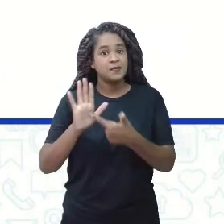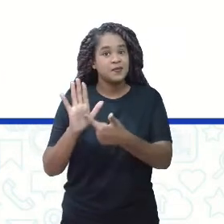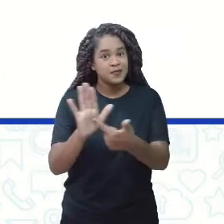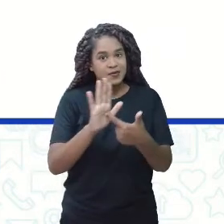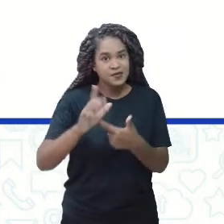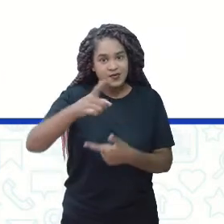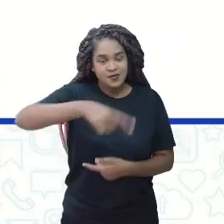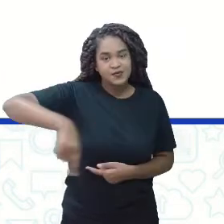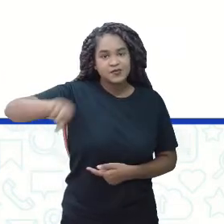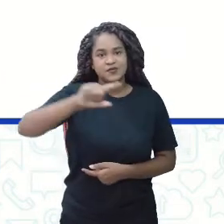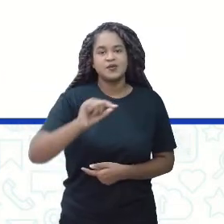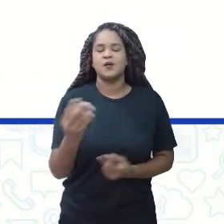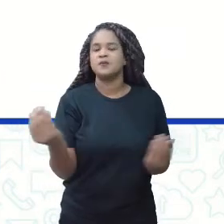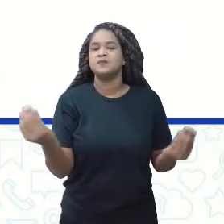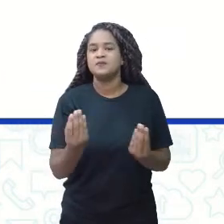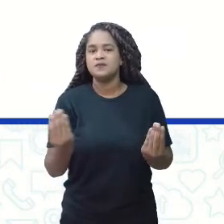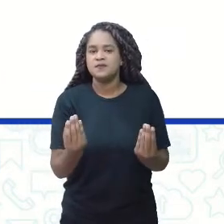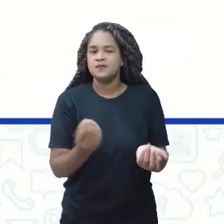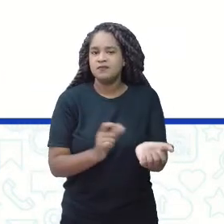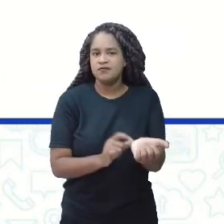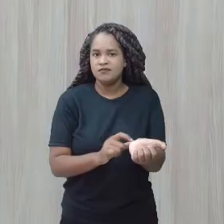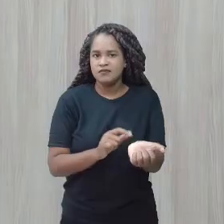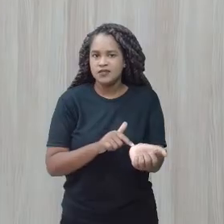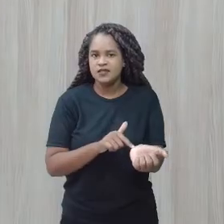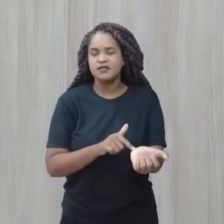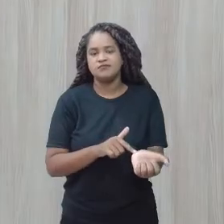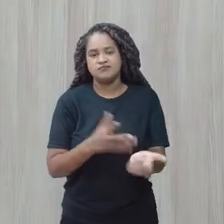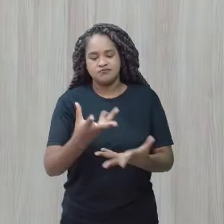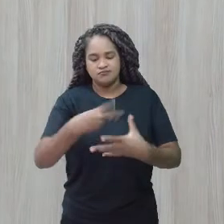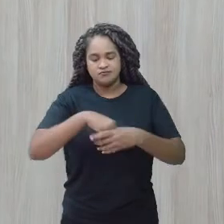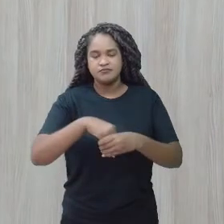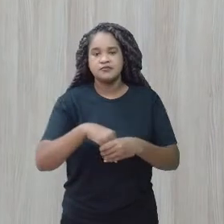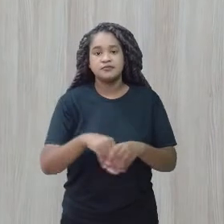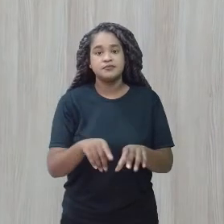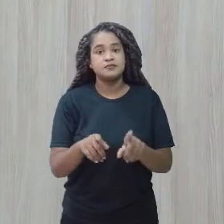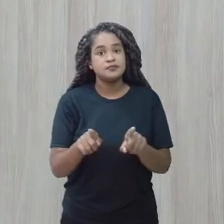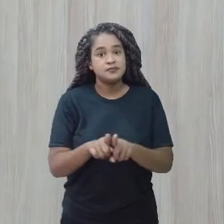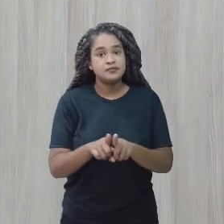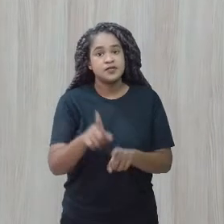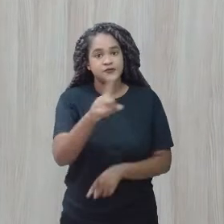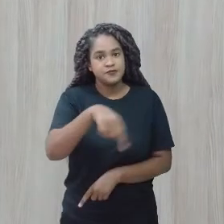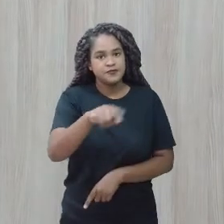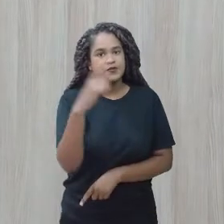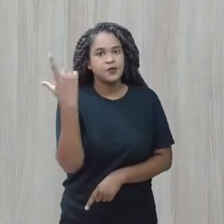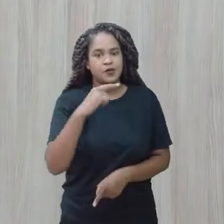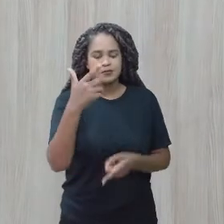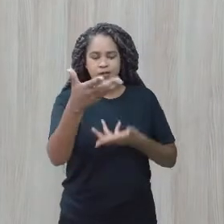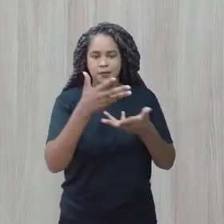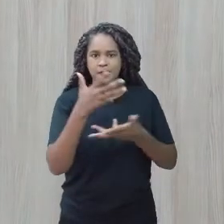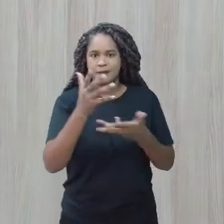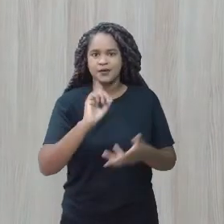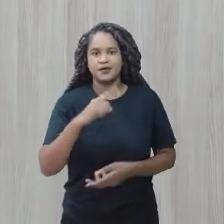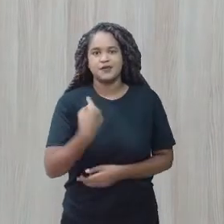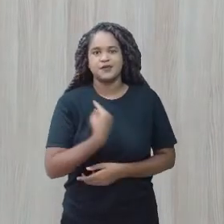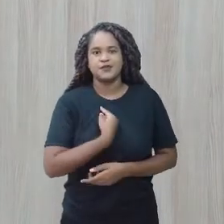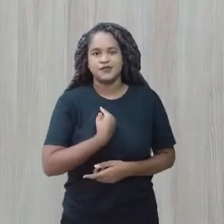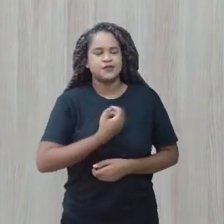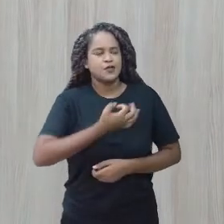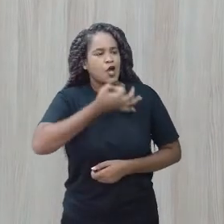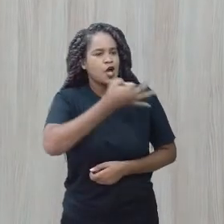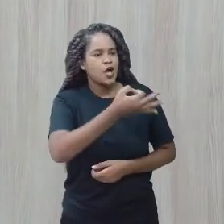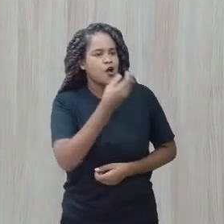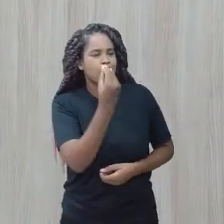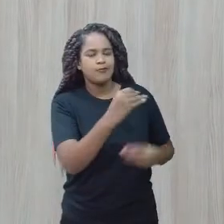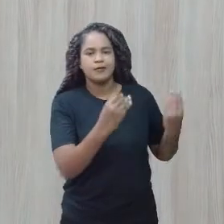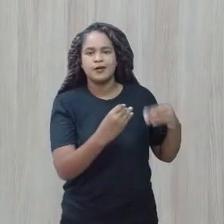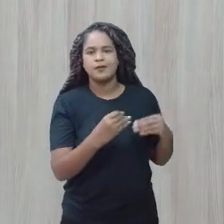o aplicativo, como é que ele funciona. E é através dele que vocês vão poder interagir com a gente, opinar, falar o